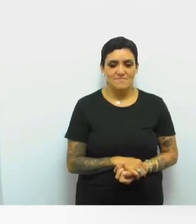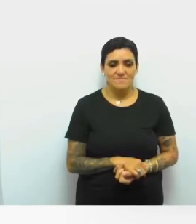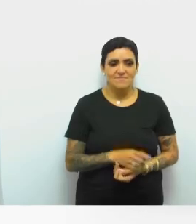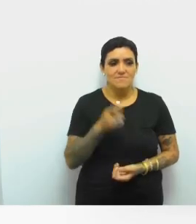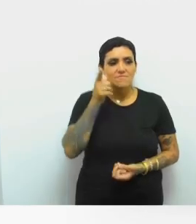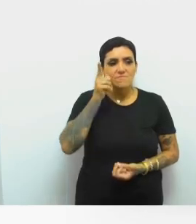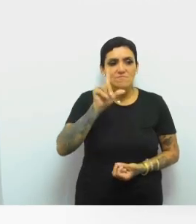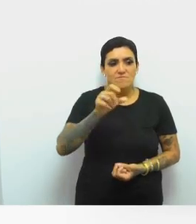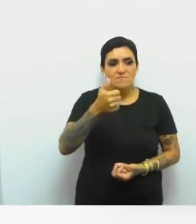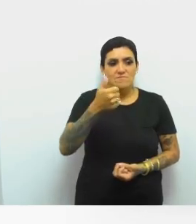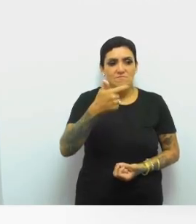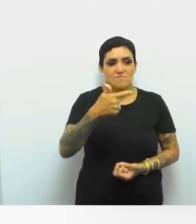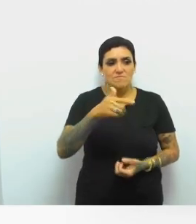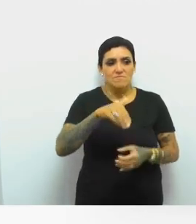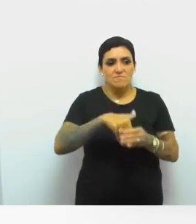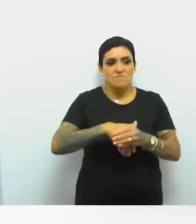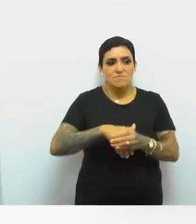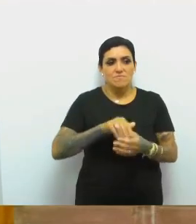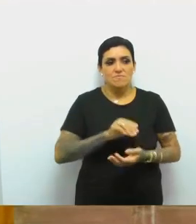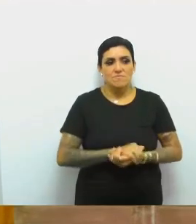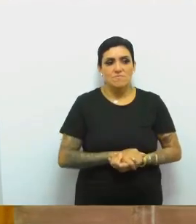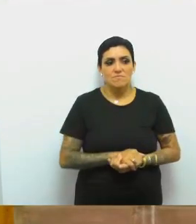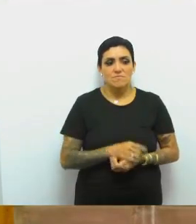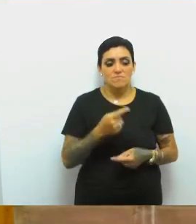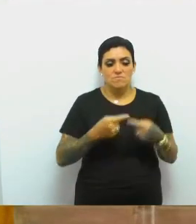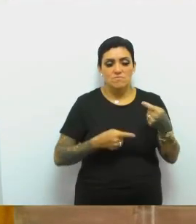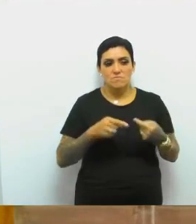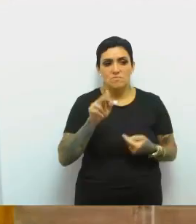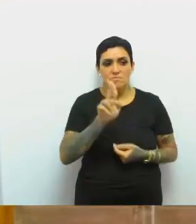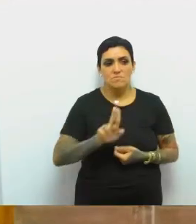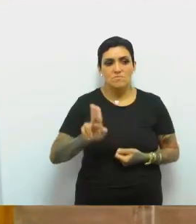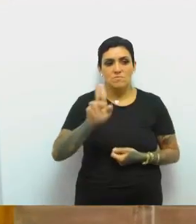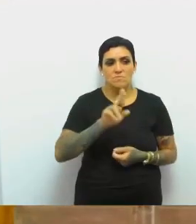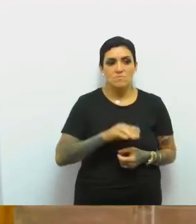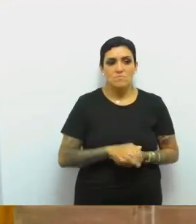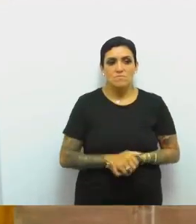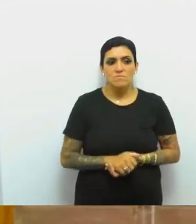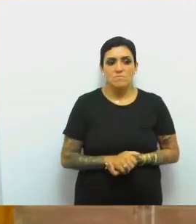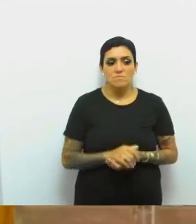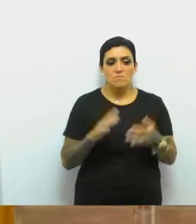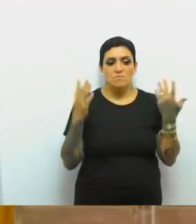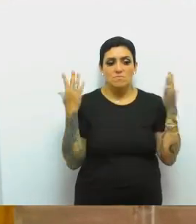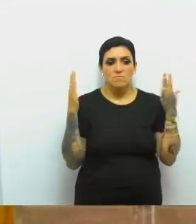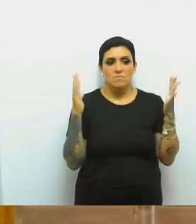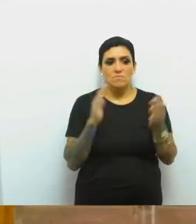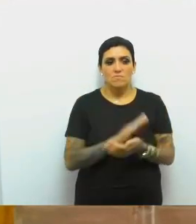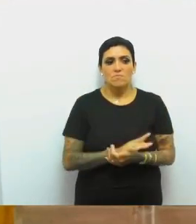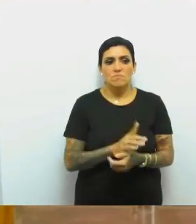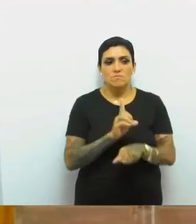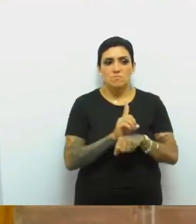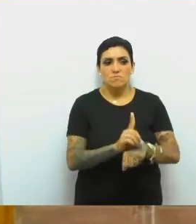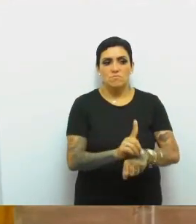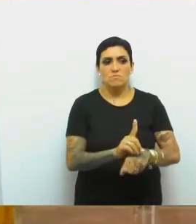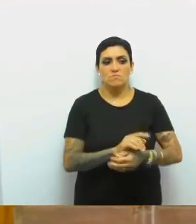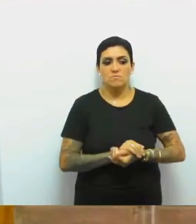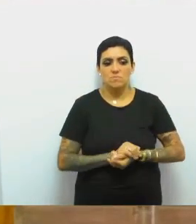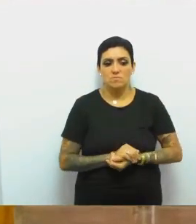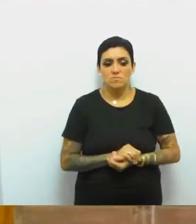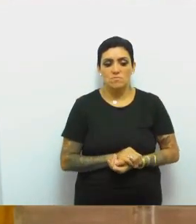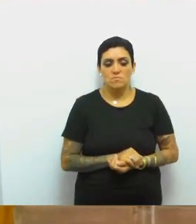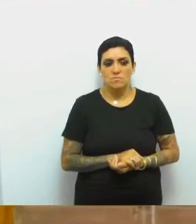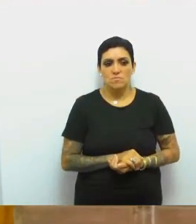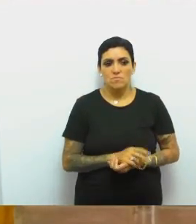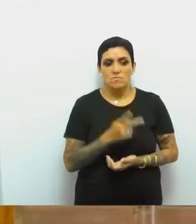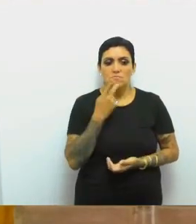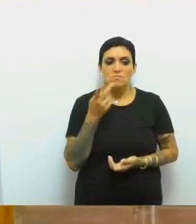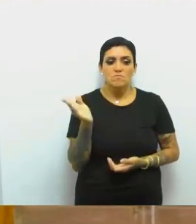Aprovado por 12 votos. Em discussão única, a moção de aplauso 155 do vereador Dudu do Turismo, solicitando à mesa diretora que seja